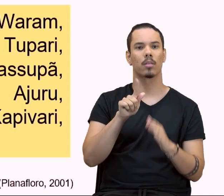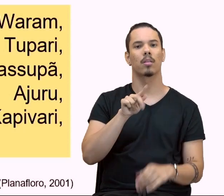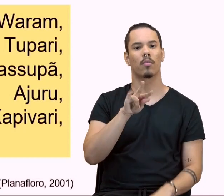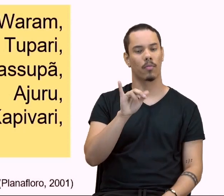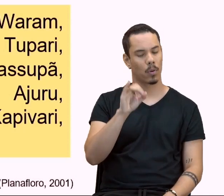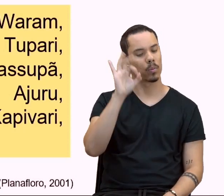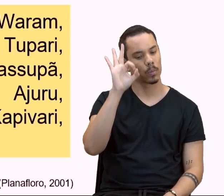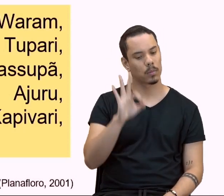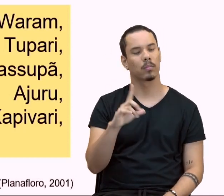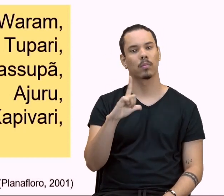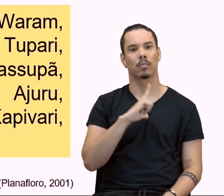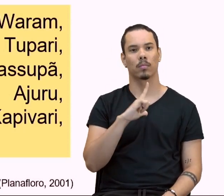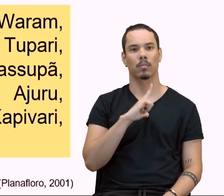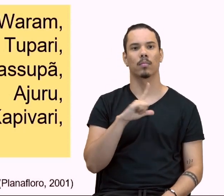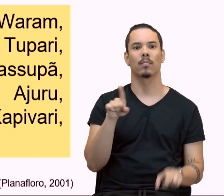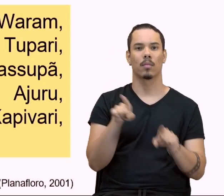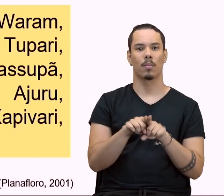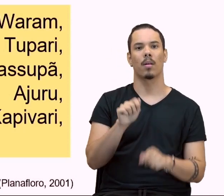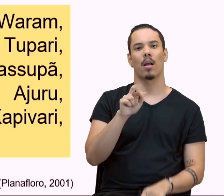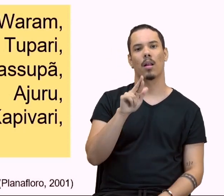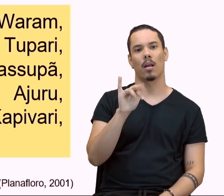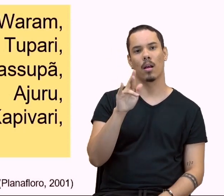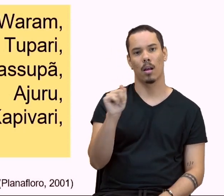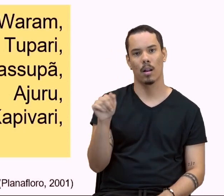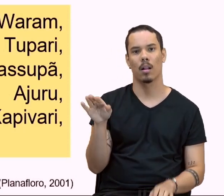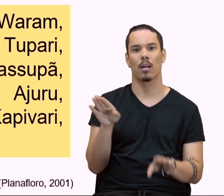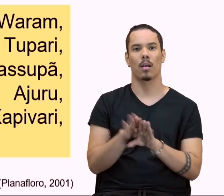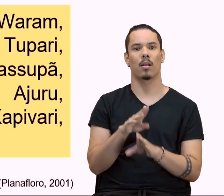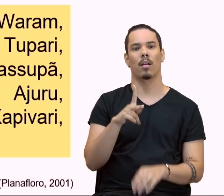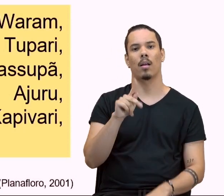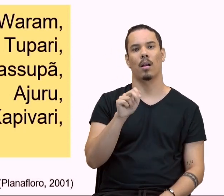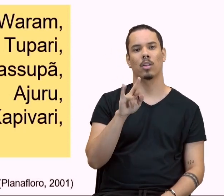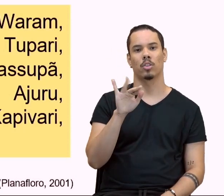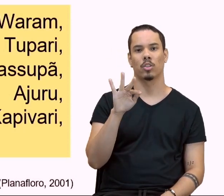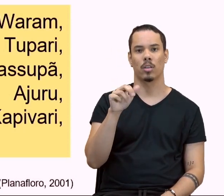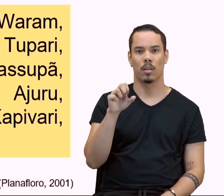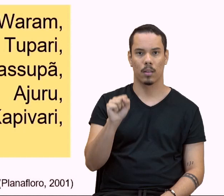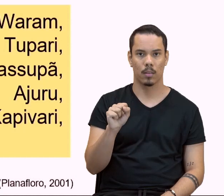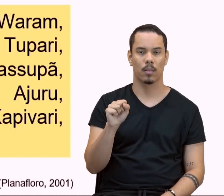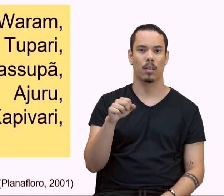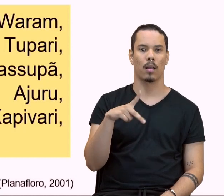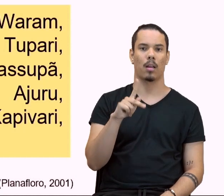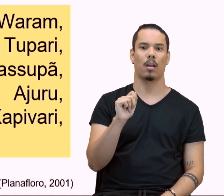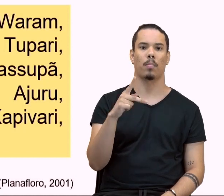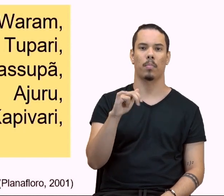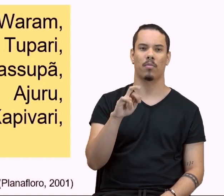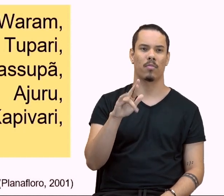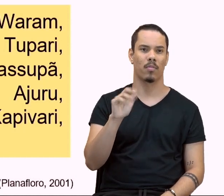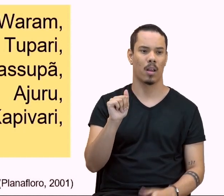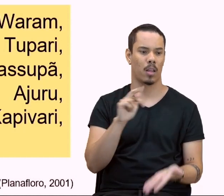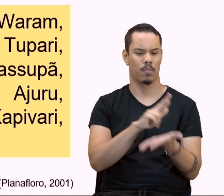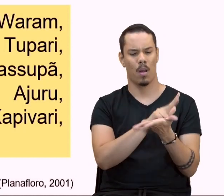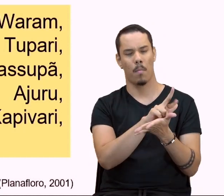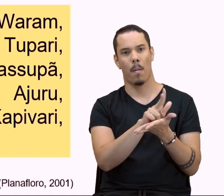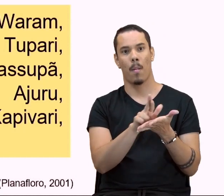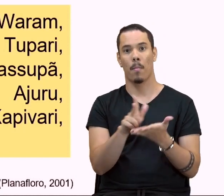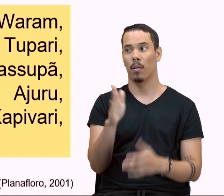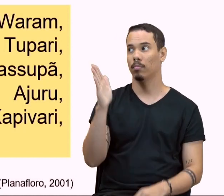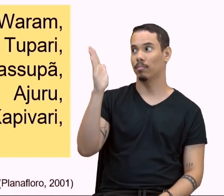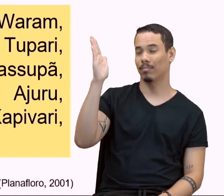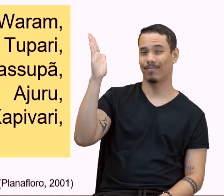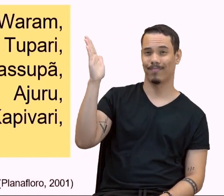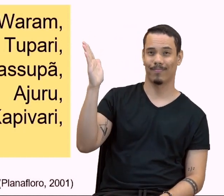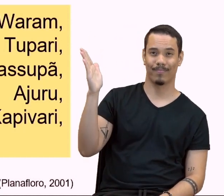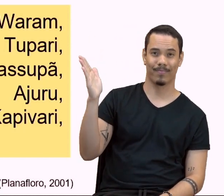aparece aí. Arara, Caritiana, Capivari, Caripuna, Cinta Larga, entre outros. Isso Beleza? é uma diversidade, né,